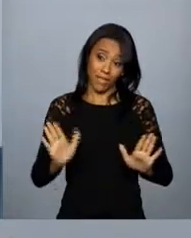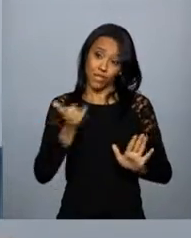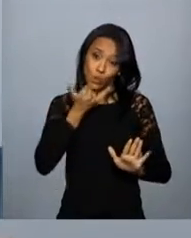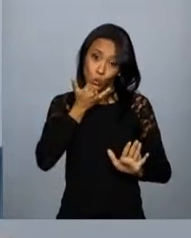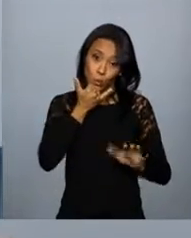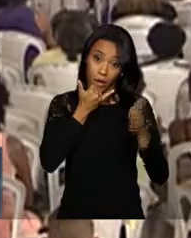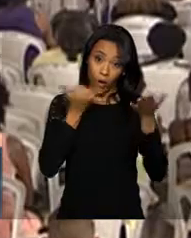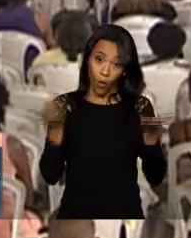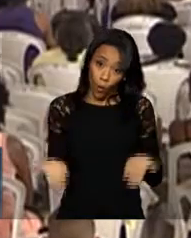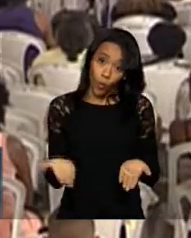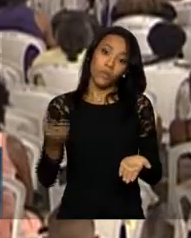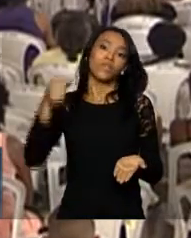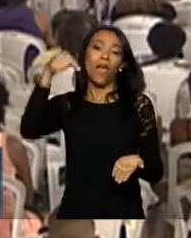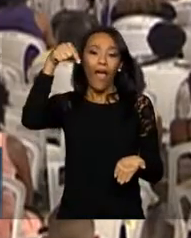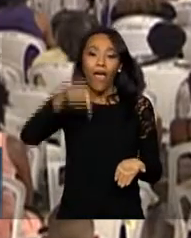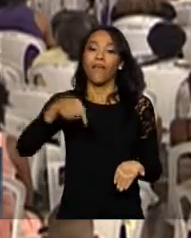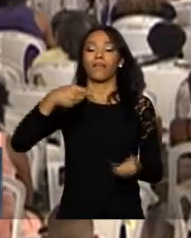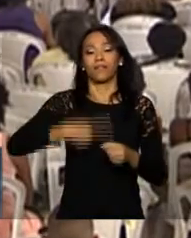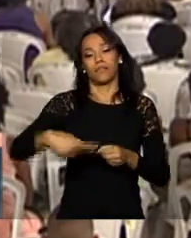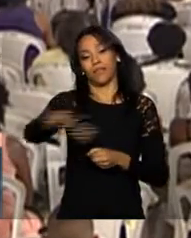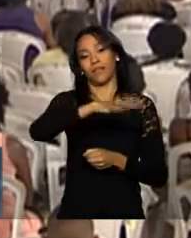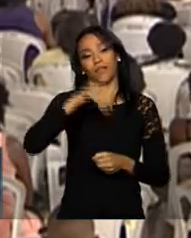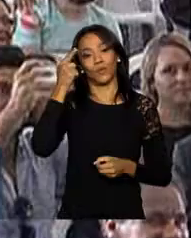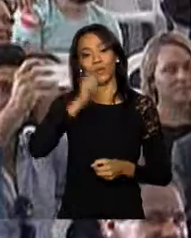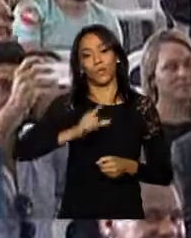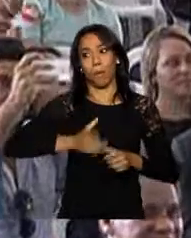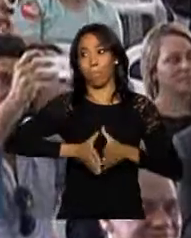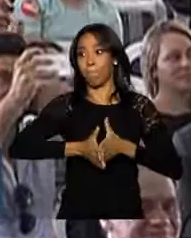desculpe, quem ganhou foi Indaiatuba.